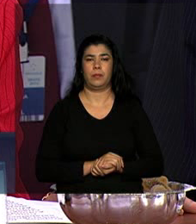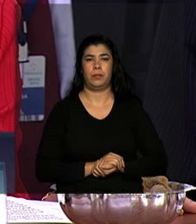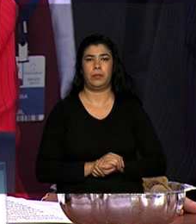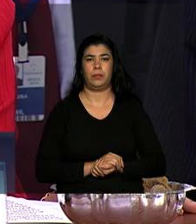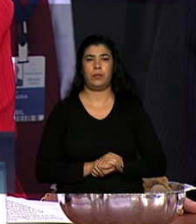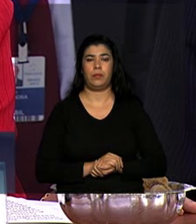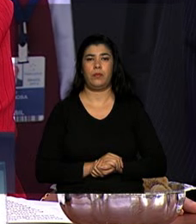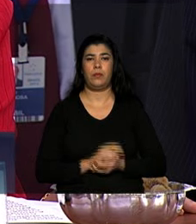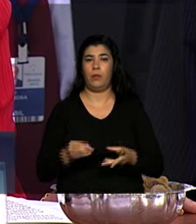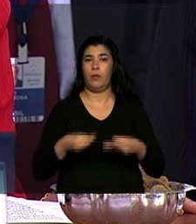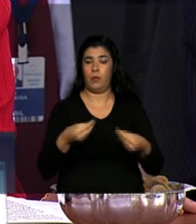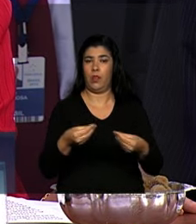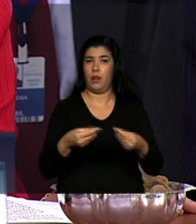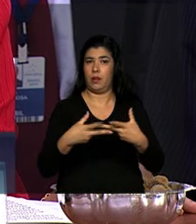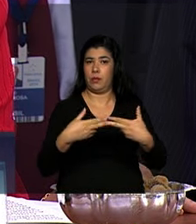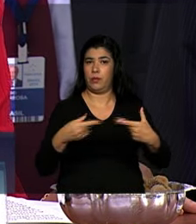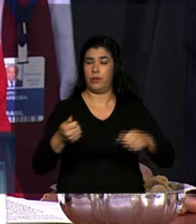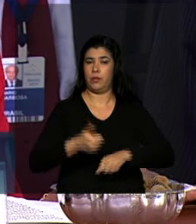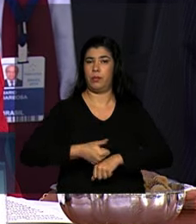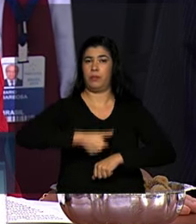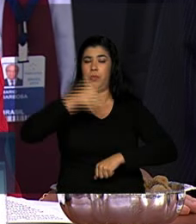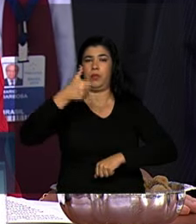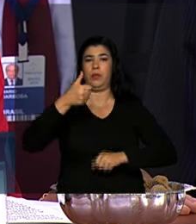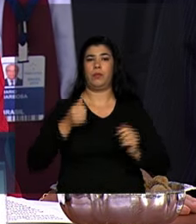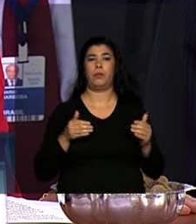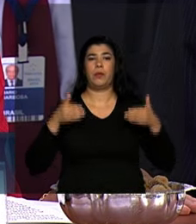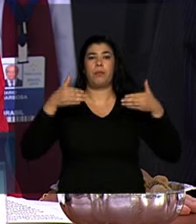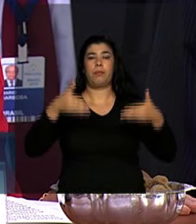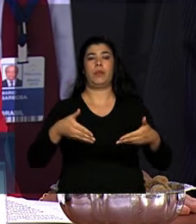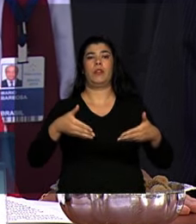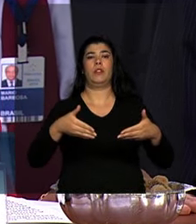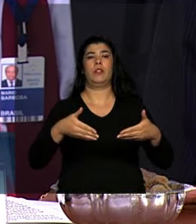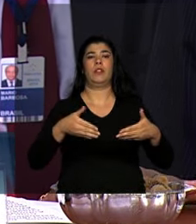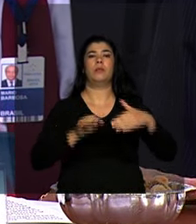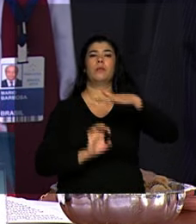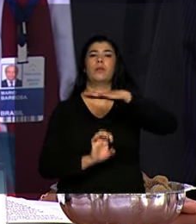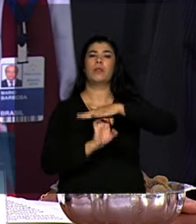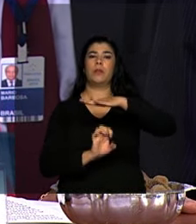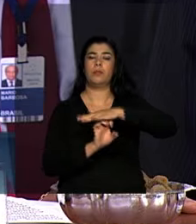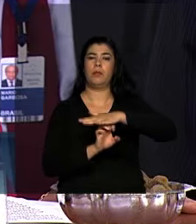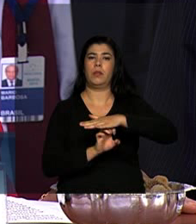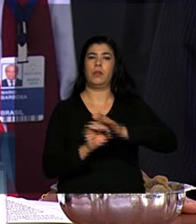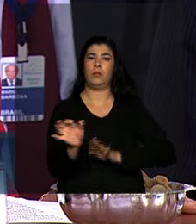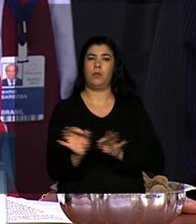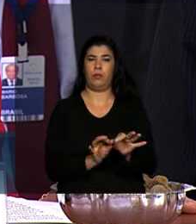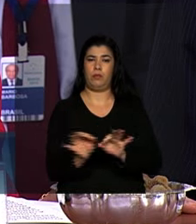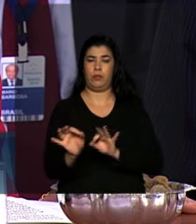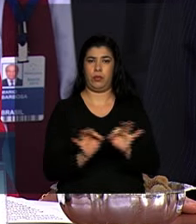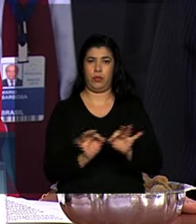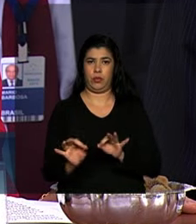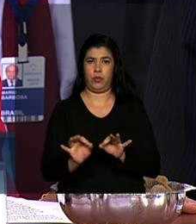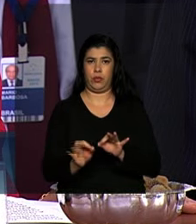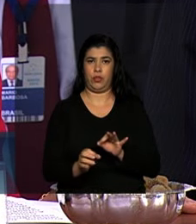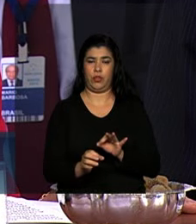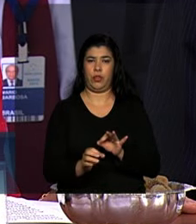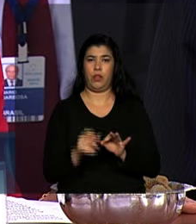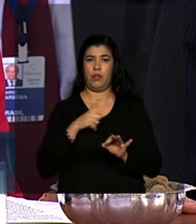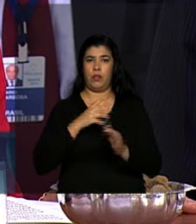e condiciona a participação de empresas nos projetos financiados pelo